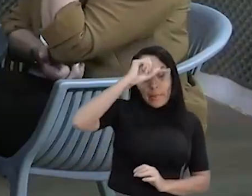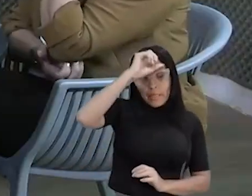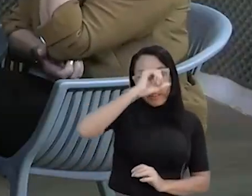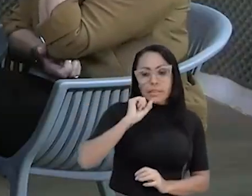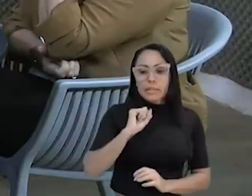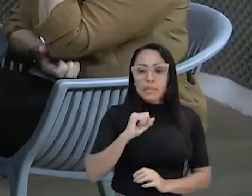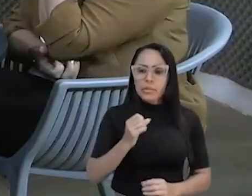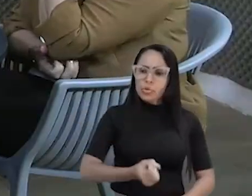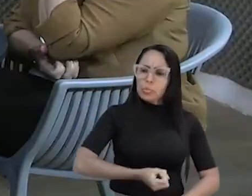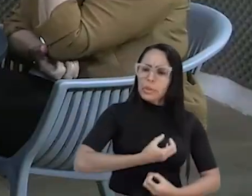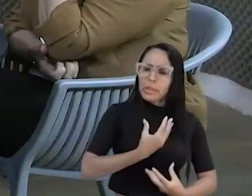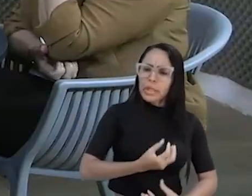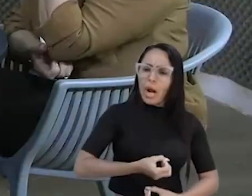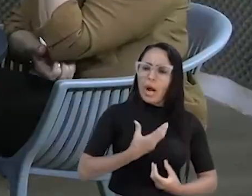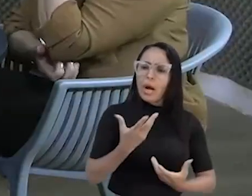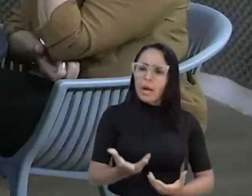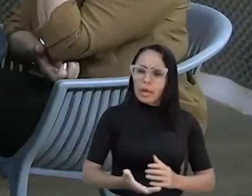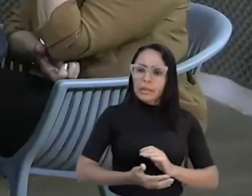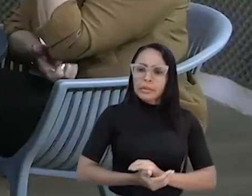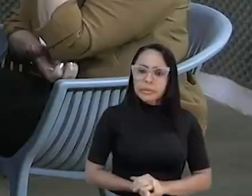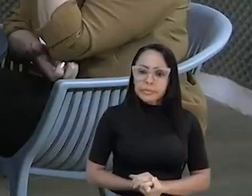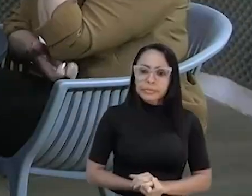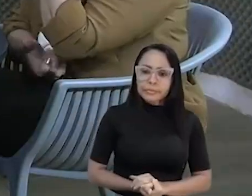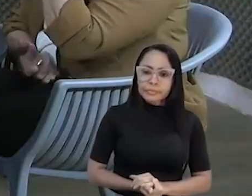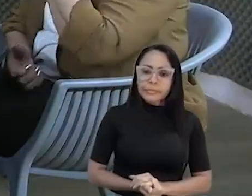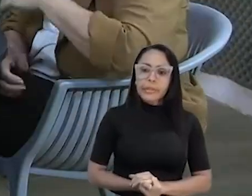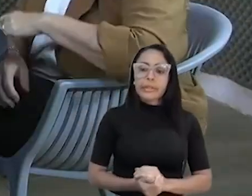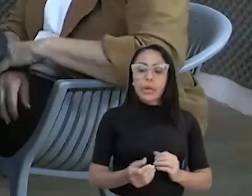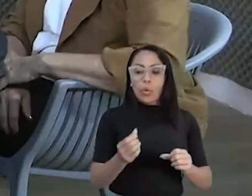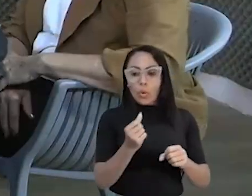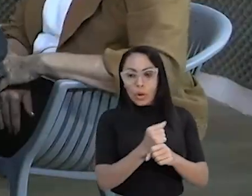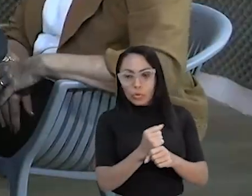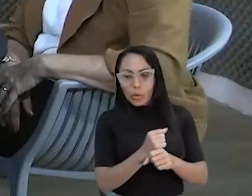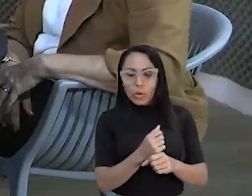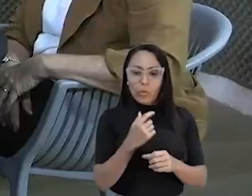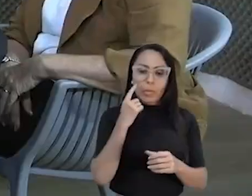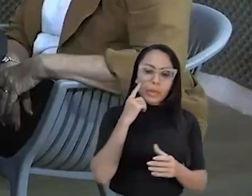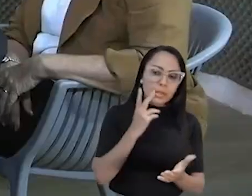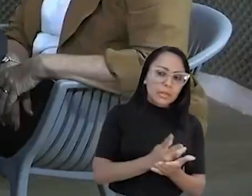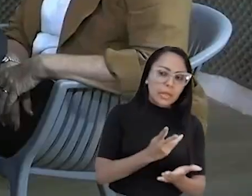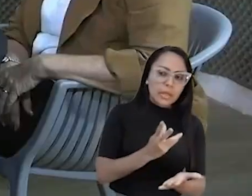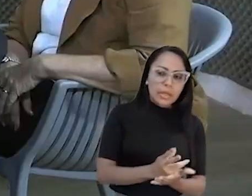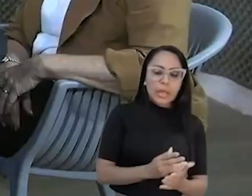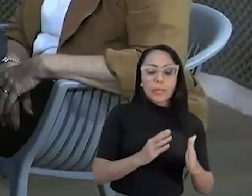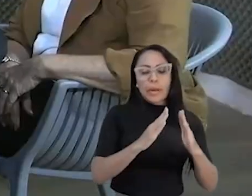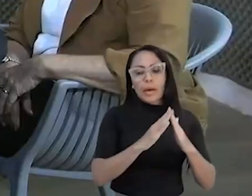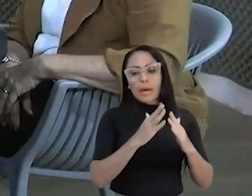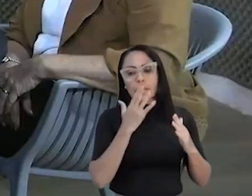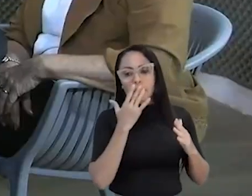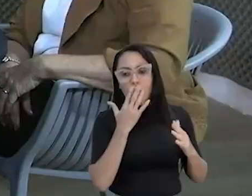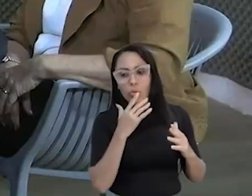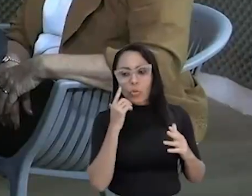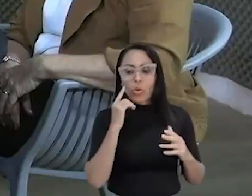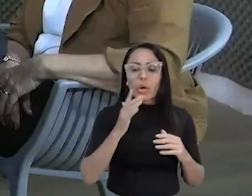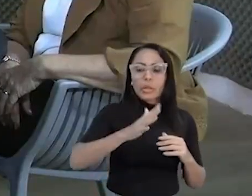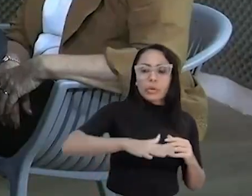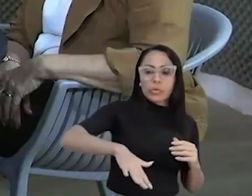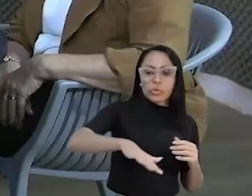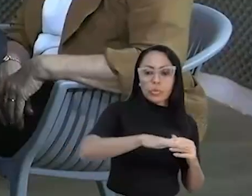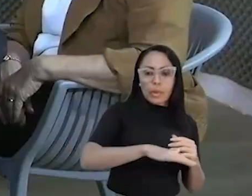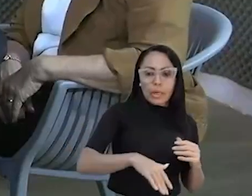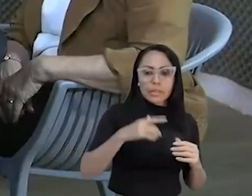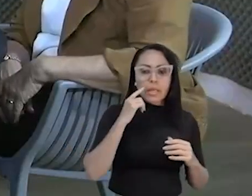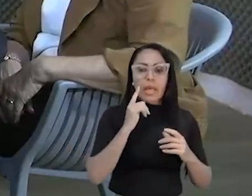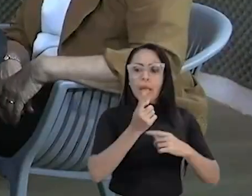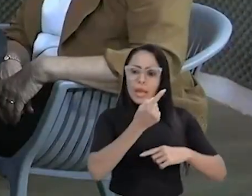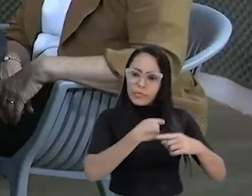se inspirar. Tem anualmente, né, a Casa Cor, e claro que a gente falou muito que aqui os espaços